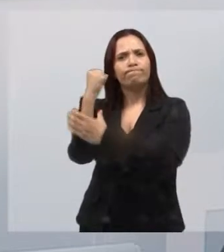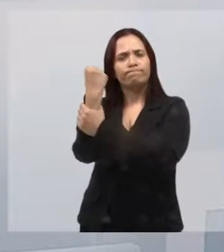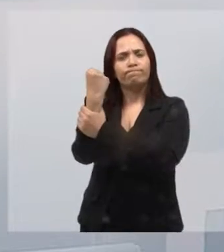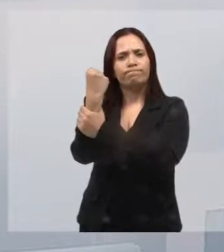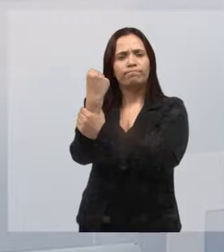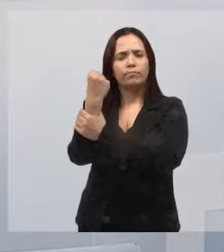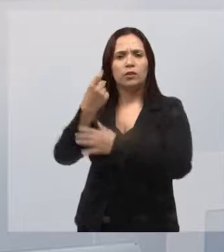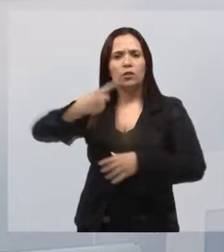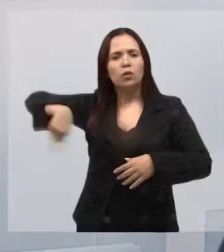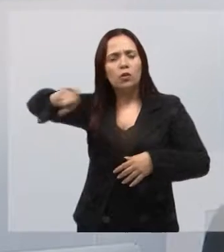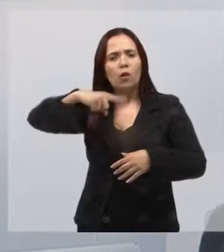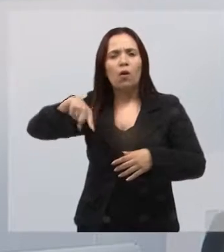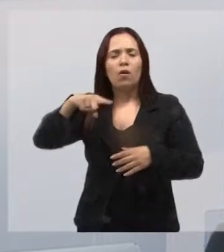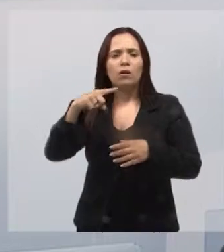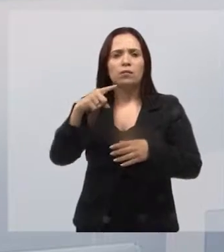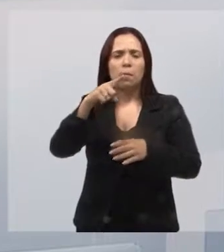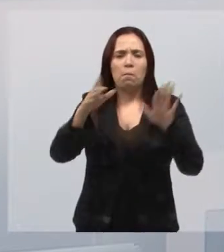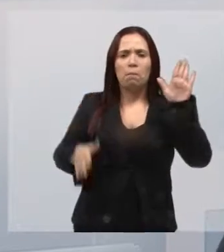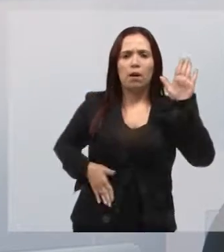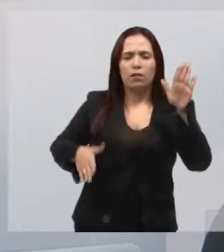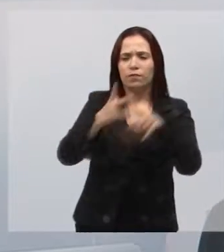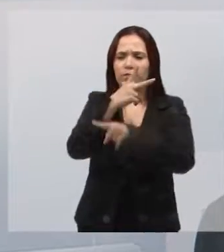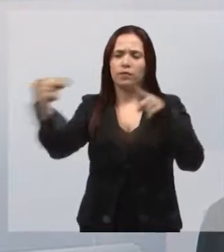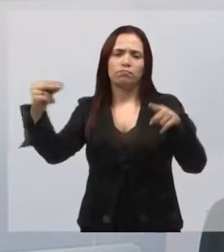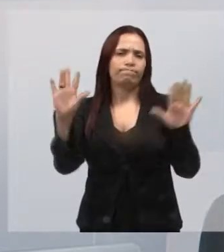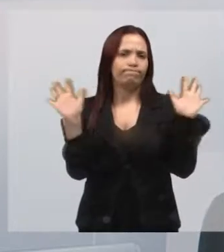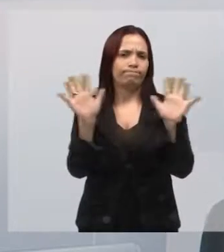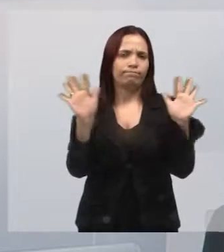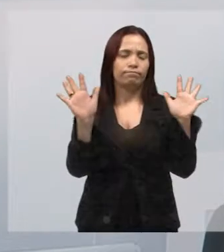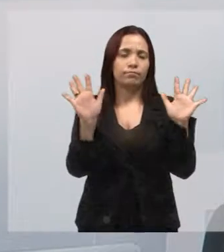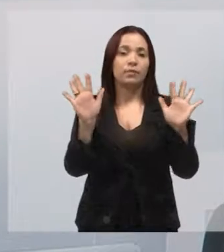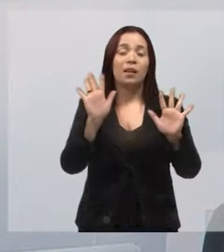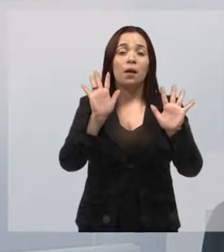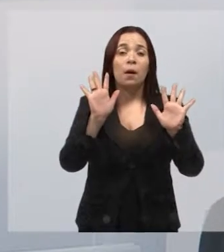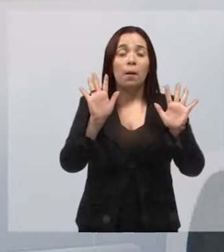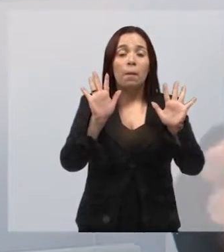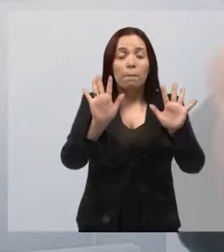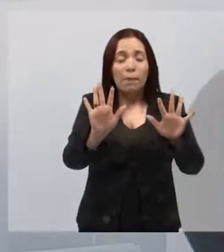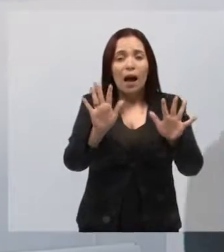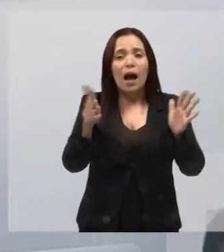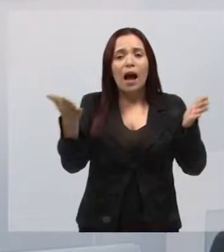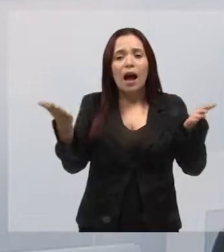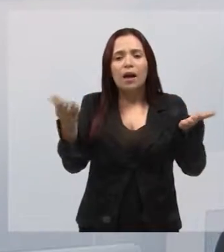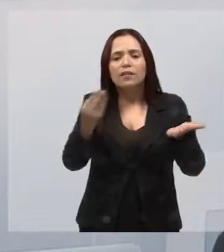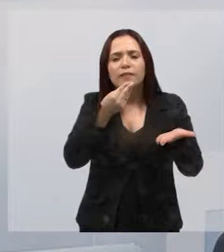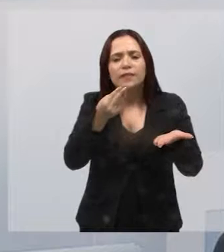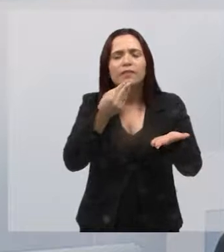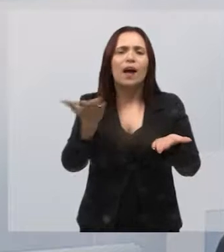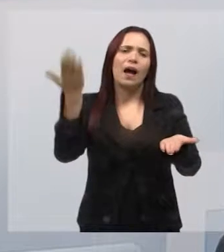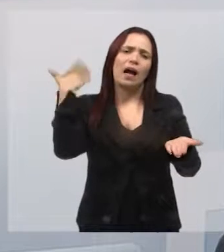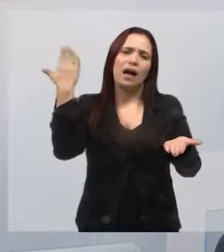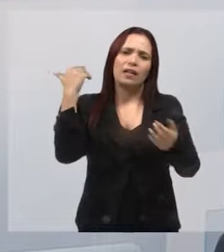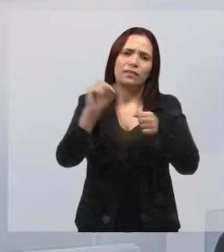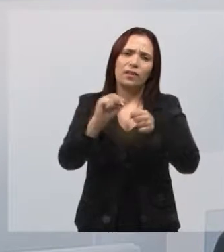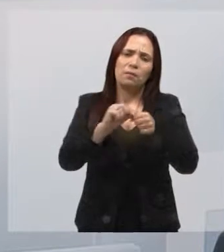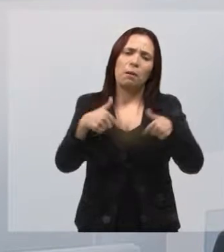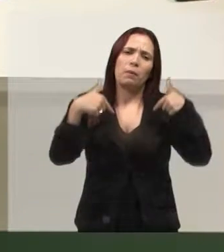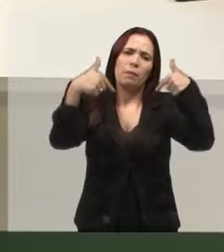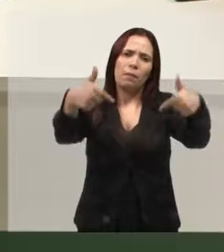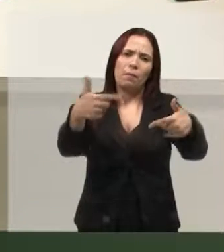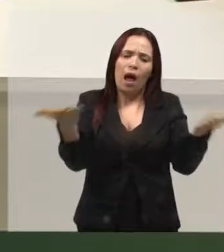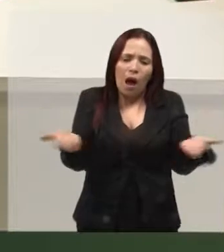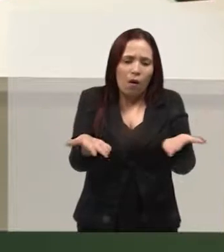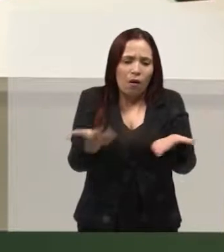para o crime organizado. Agora, eu acho que já, não estou dizendo que foi tarde, mas já poderia ter sido feito antes. É verdade, a sua